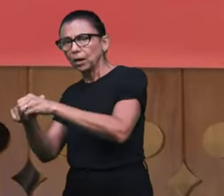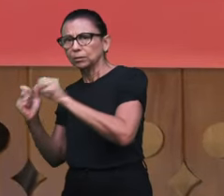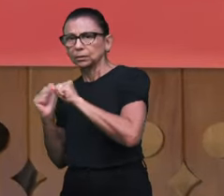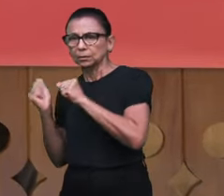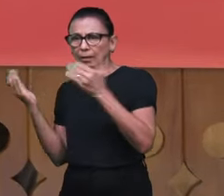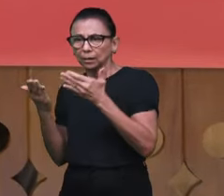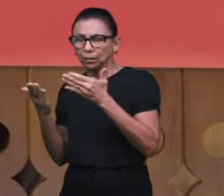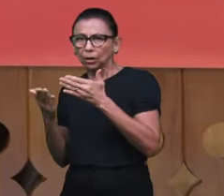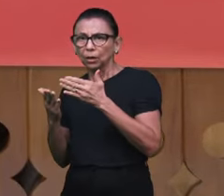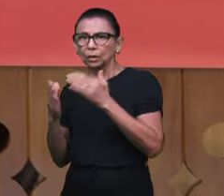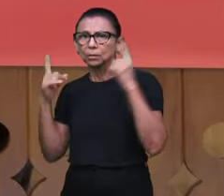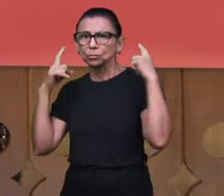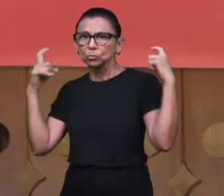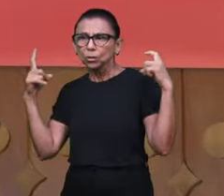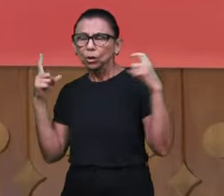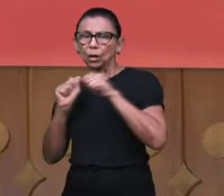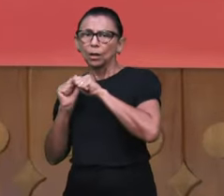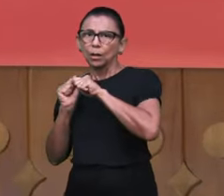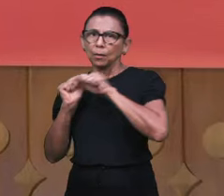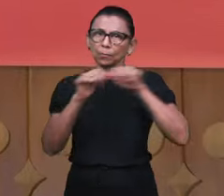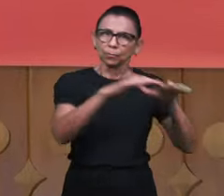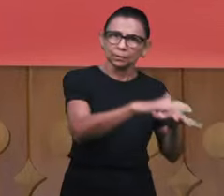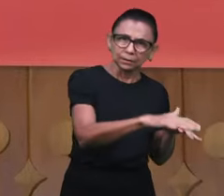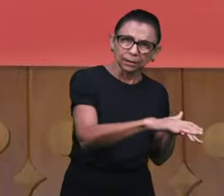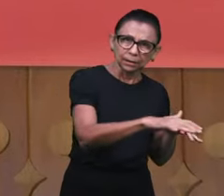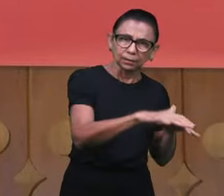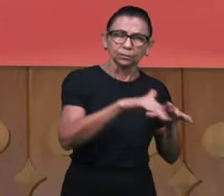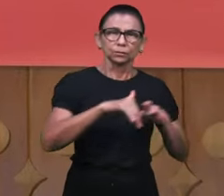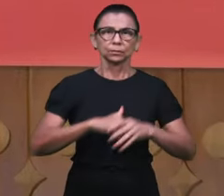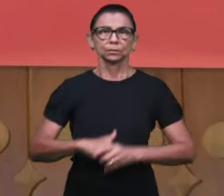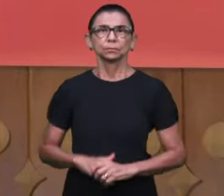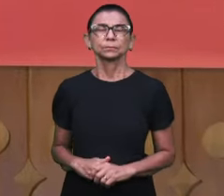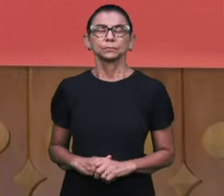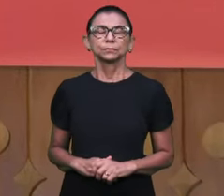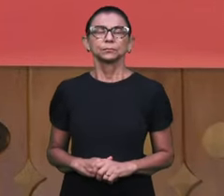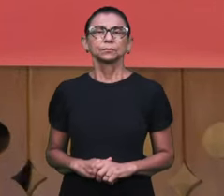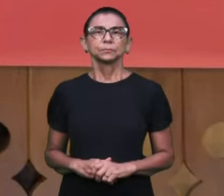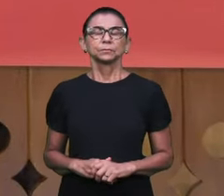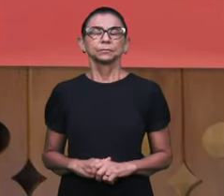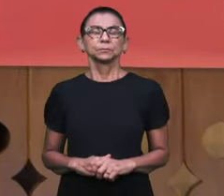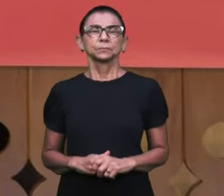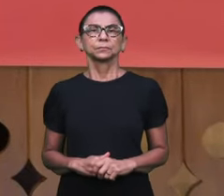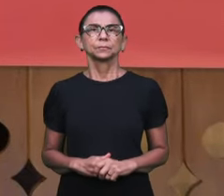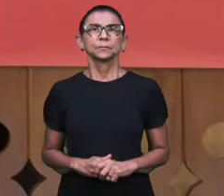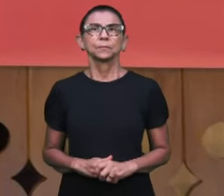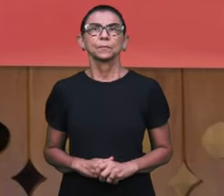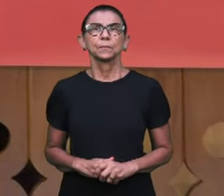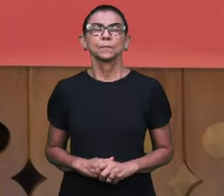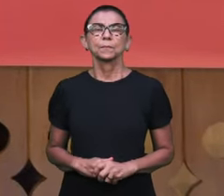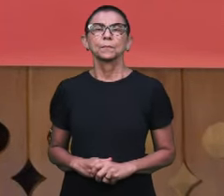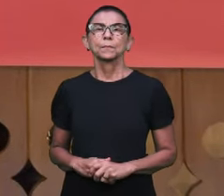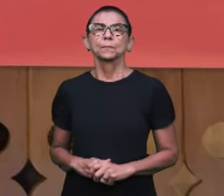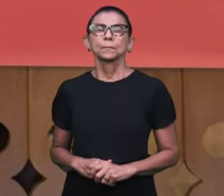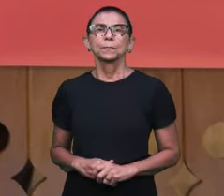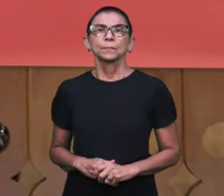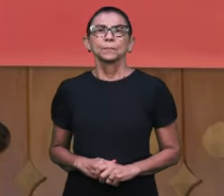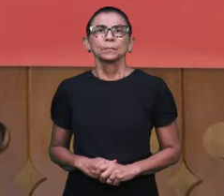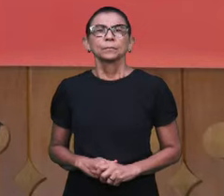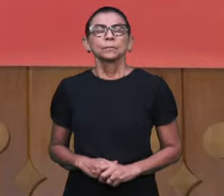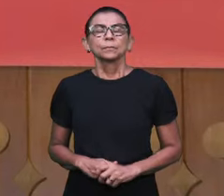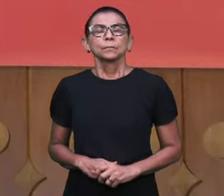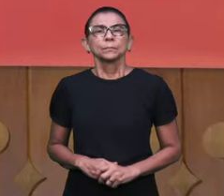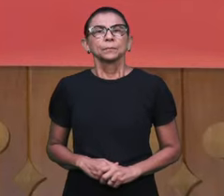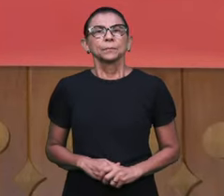eles tinham segredos. Então, as trombetas, quer dizer, para o povo, o que era